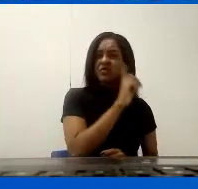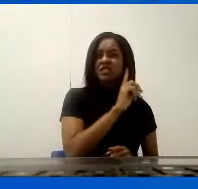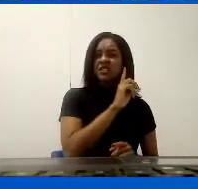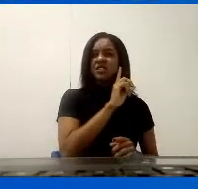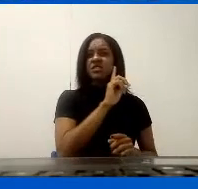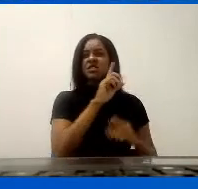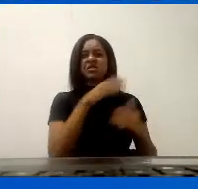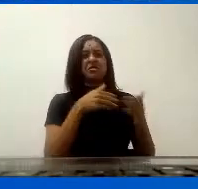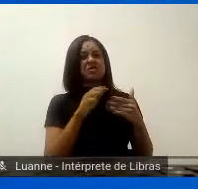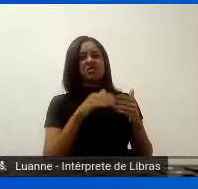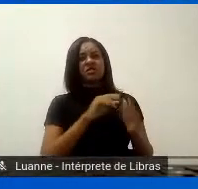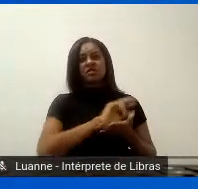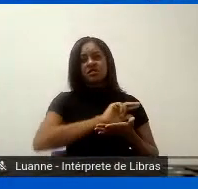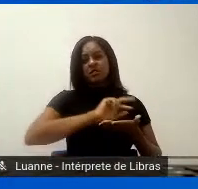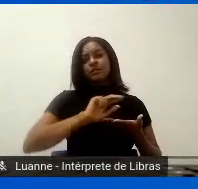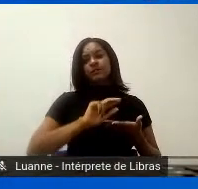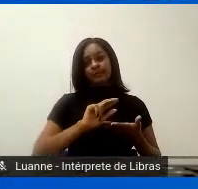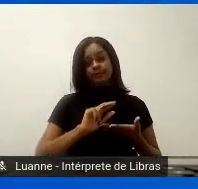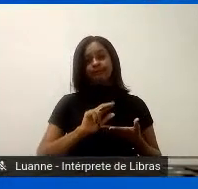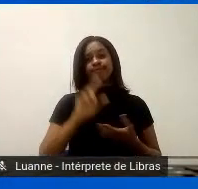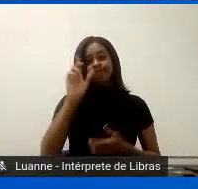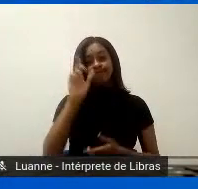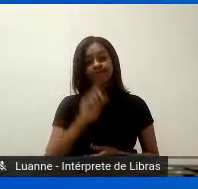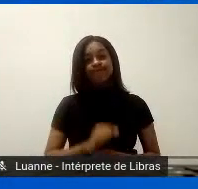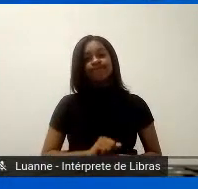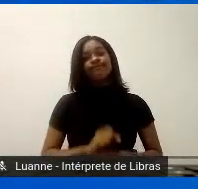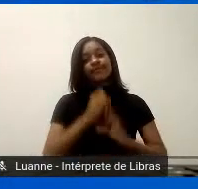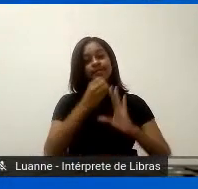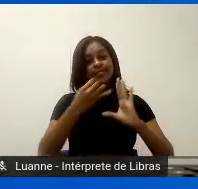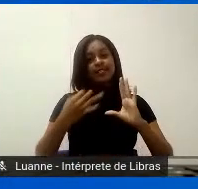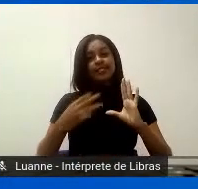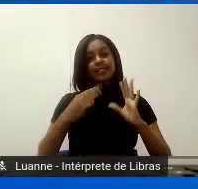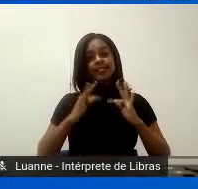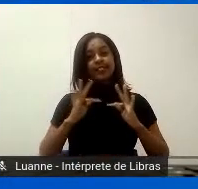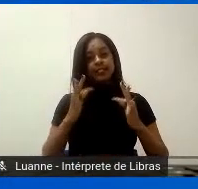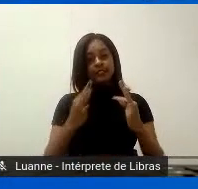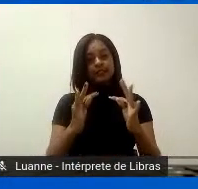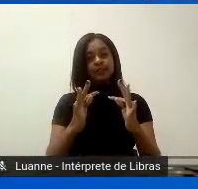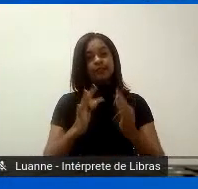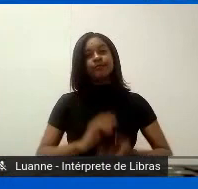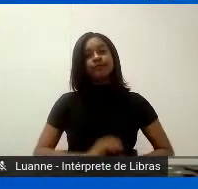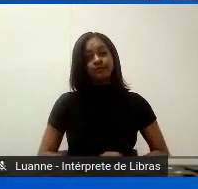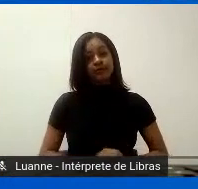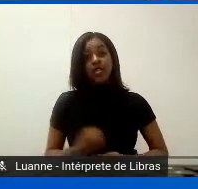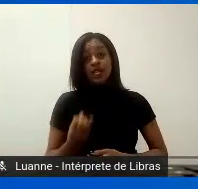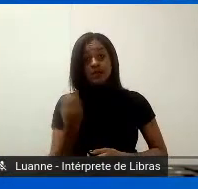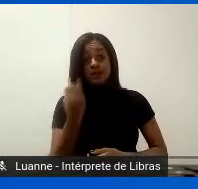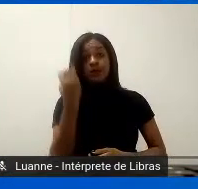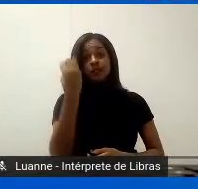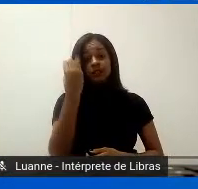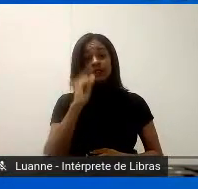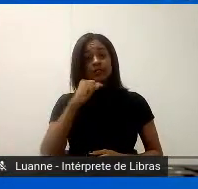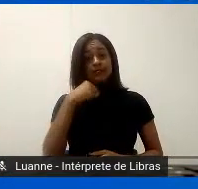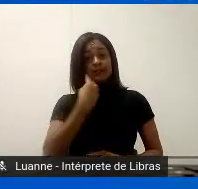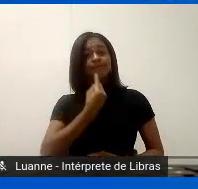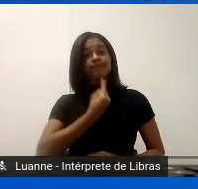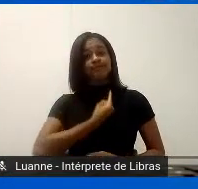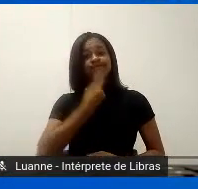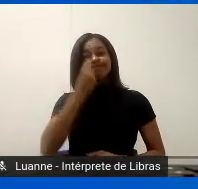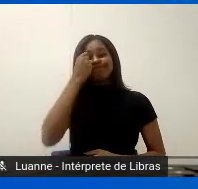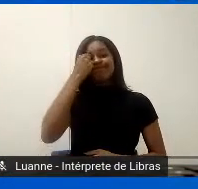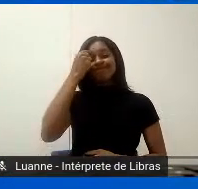coisas então é lógico que as características da tecnologia elas são importantes para que a gente né possa pensar